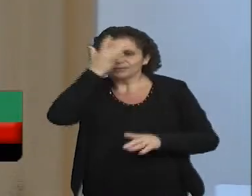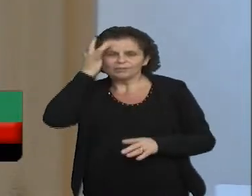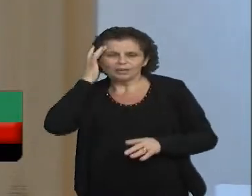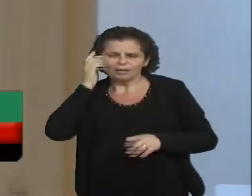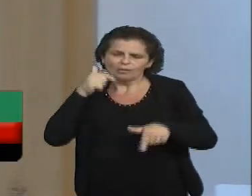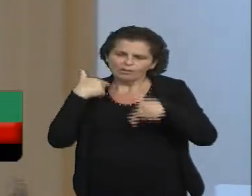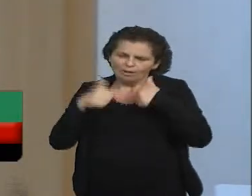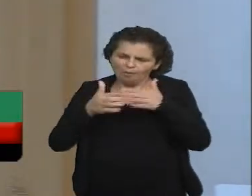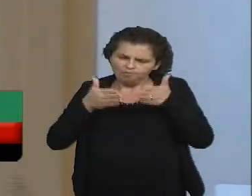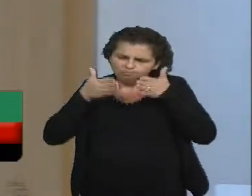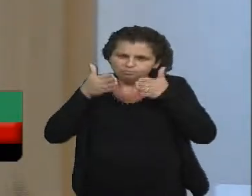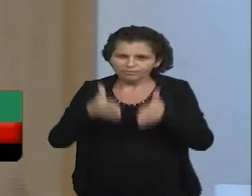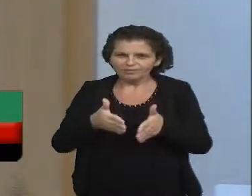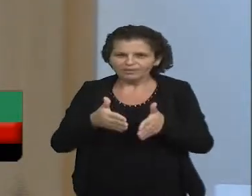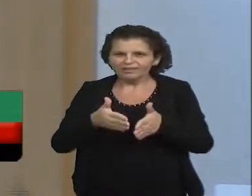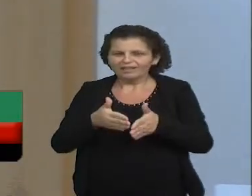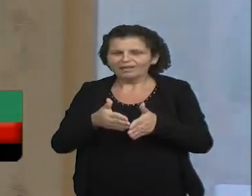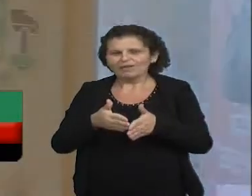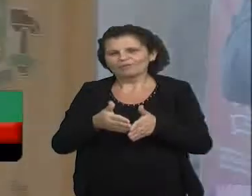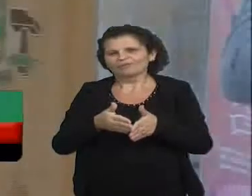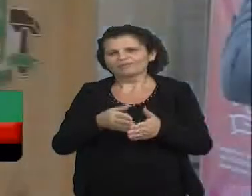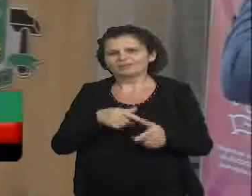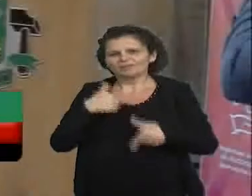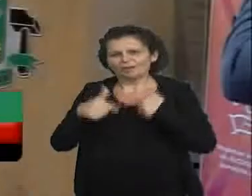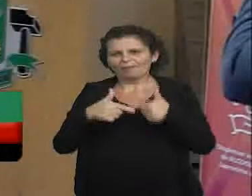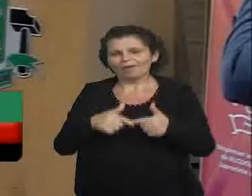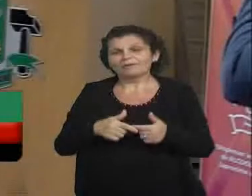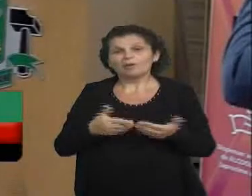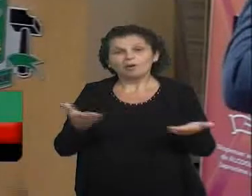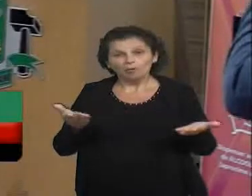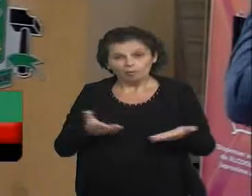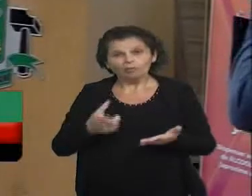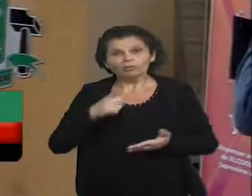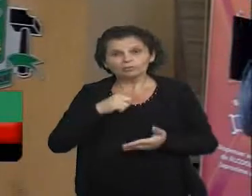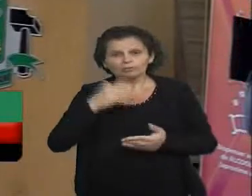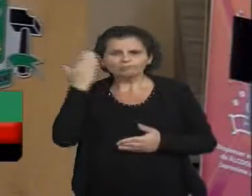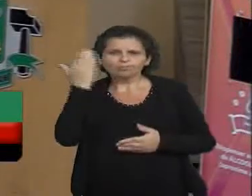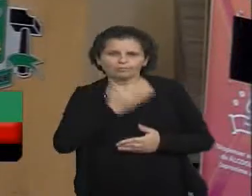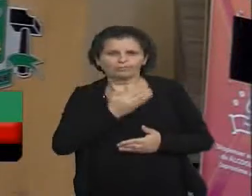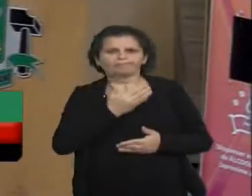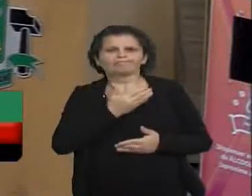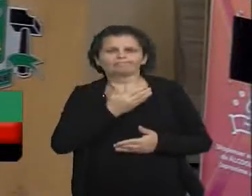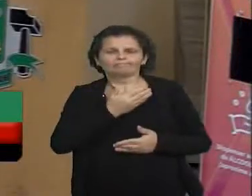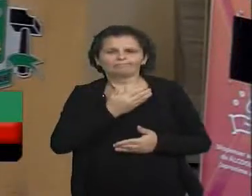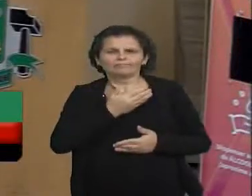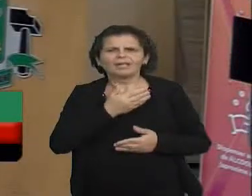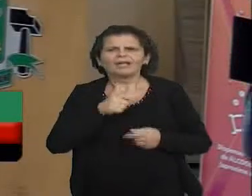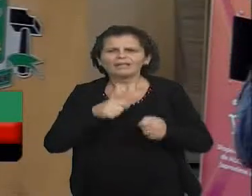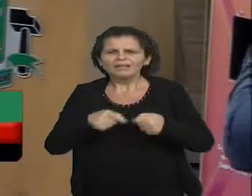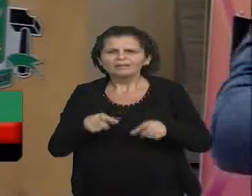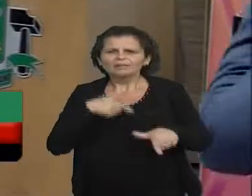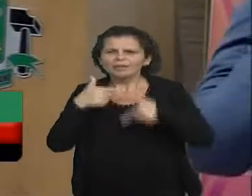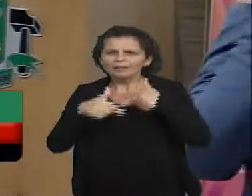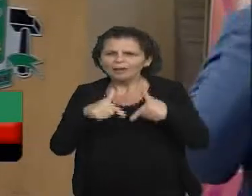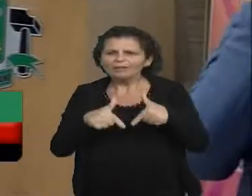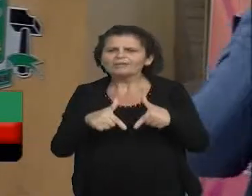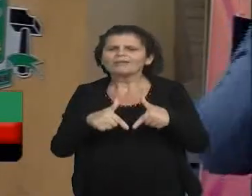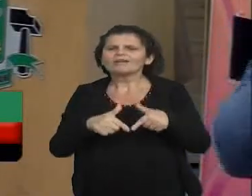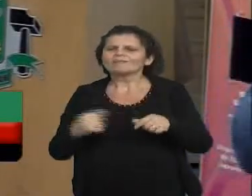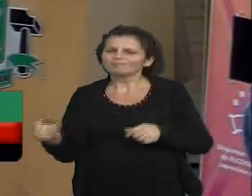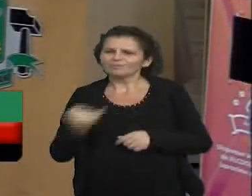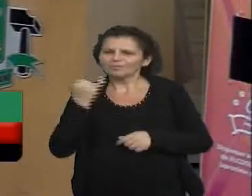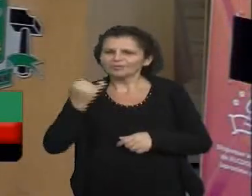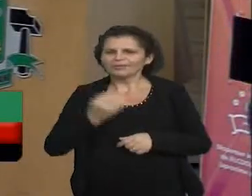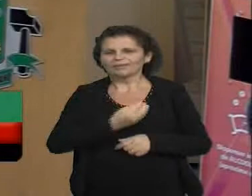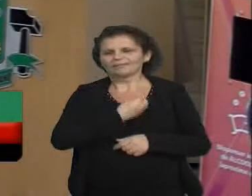ao trabalho, né, que dá sentido a ele. Eu acho que hoje vocês provaram isso, né, que dá sentido ao trabalho e que dá sentido